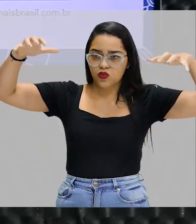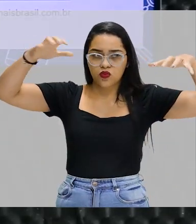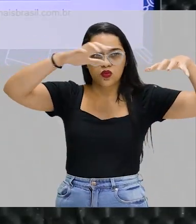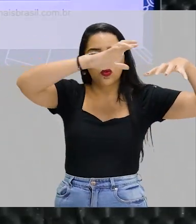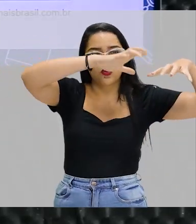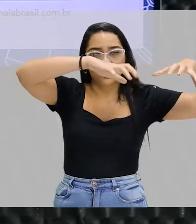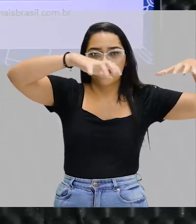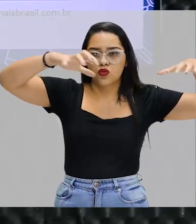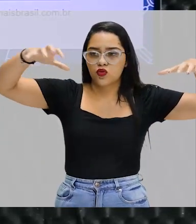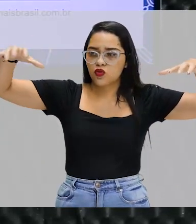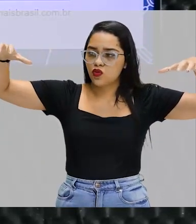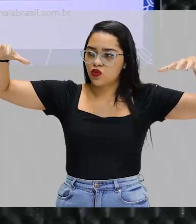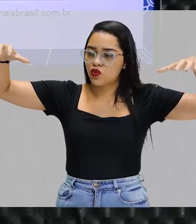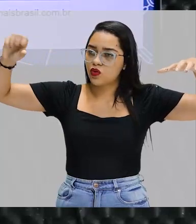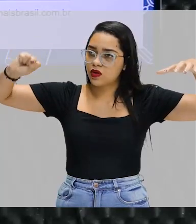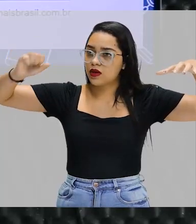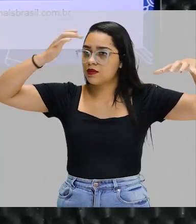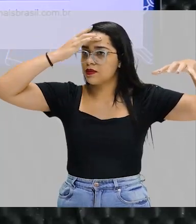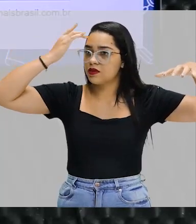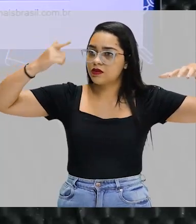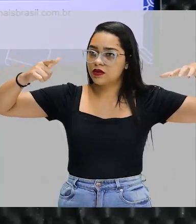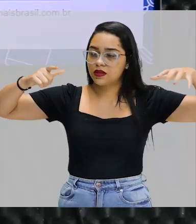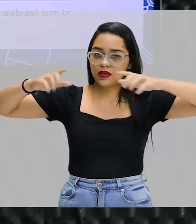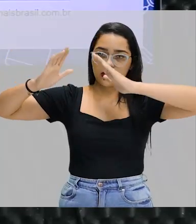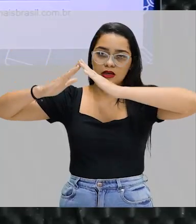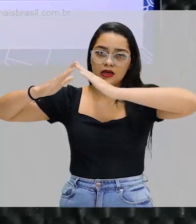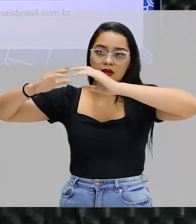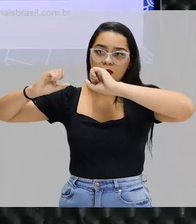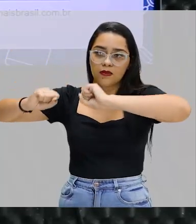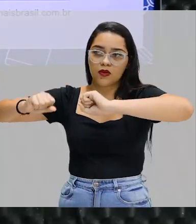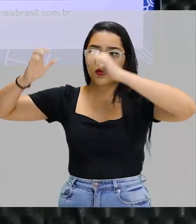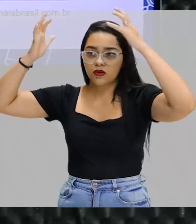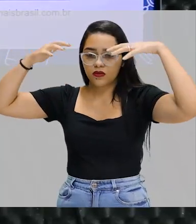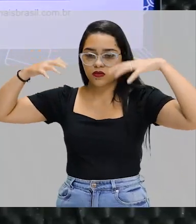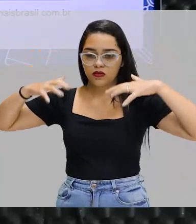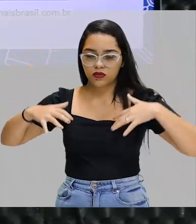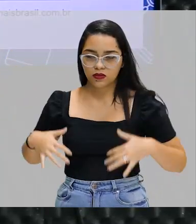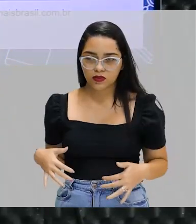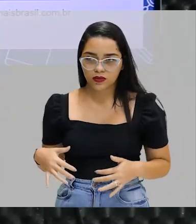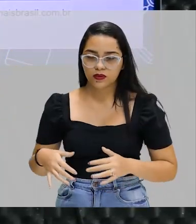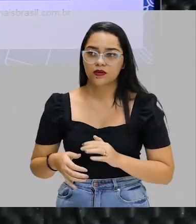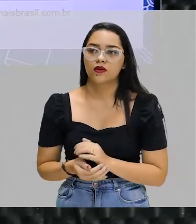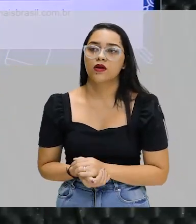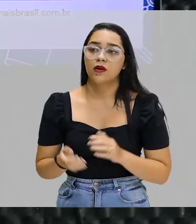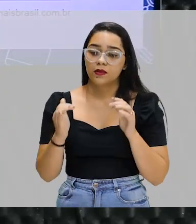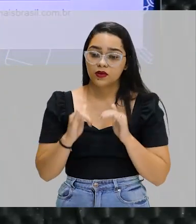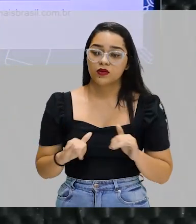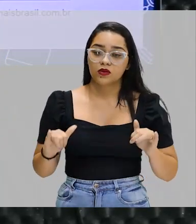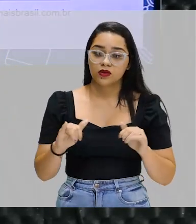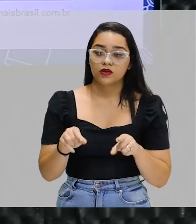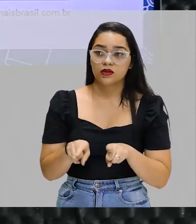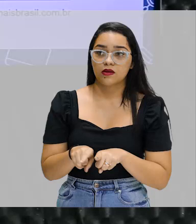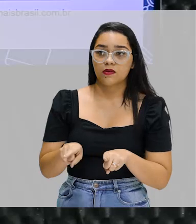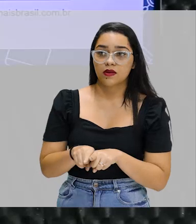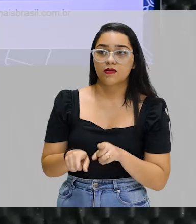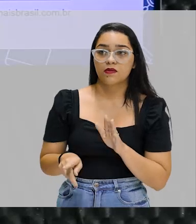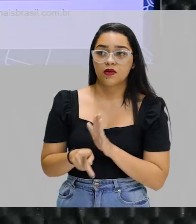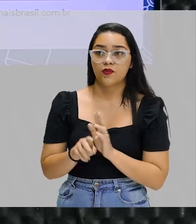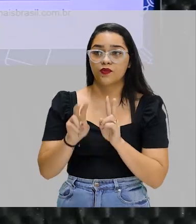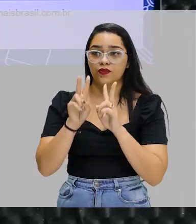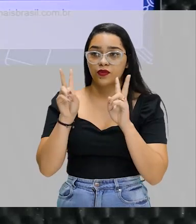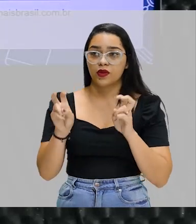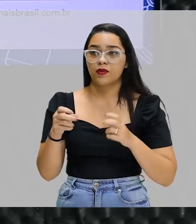chuveiros públicos, para que essas pessoas sem teto pudessem fazer a sua higiene pessoal. É uma notícia que foi